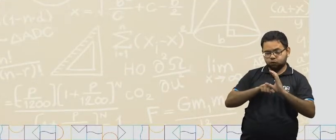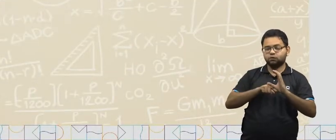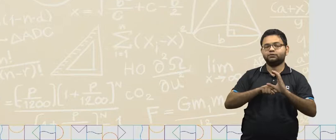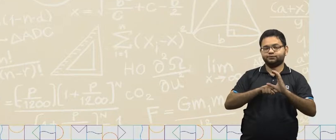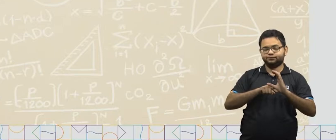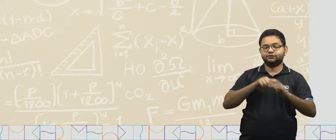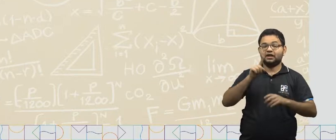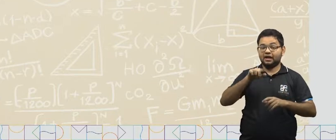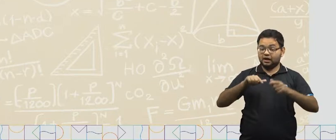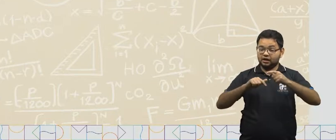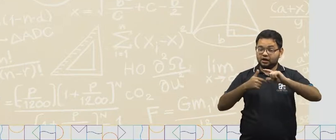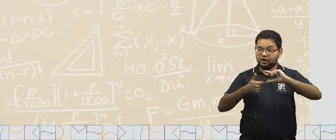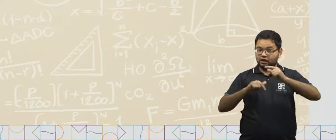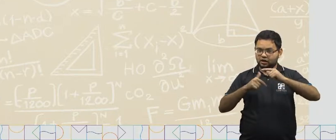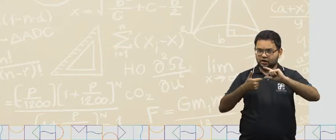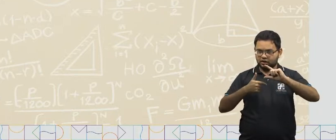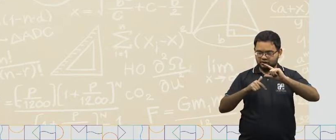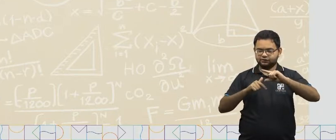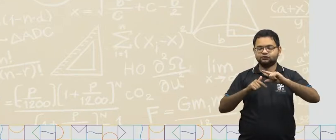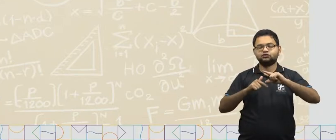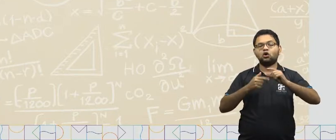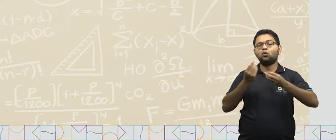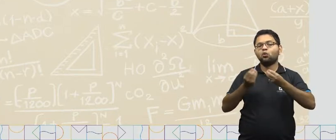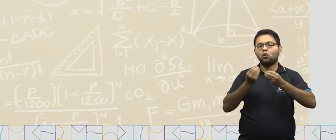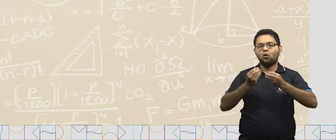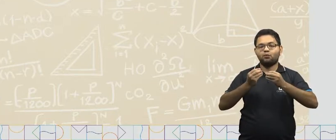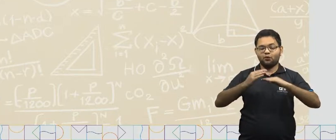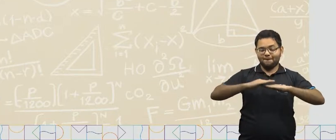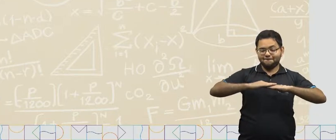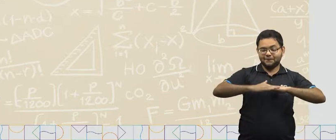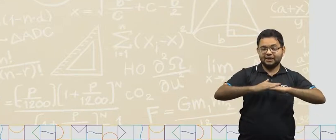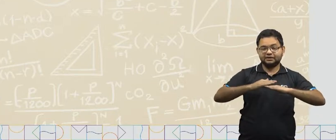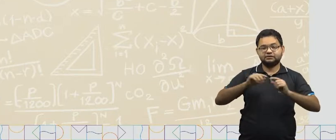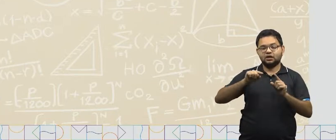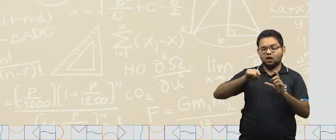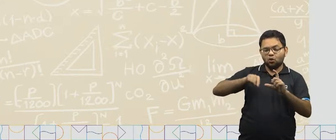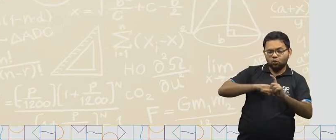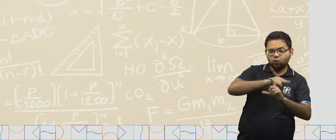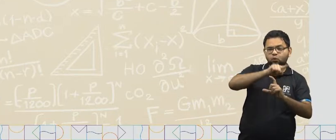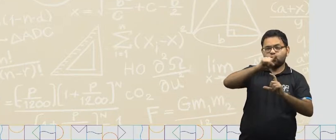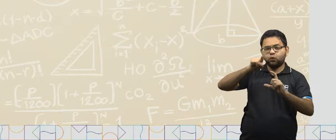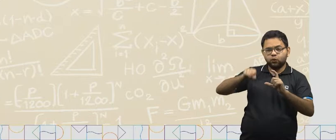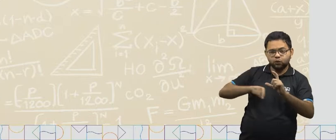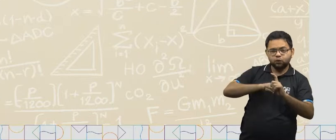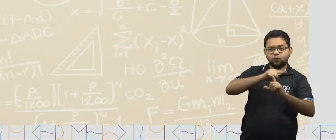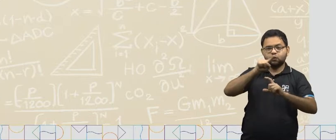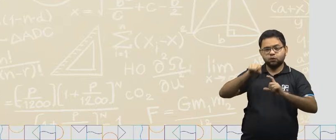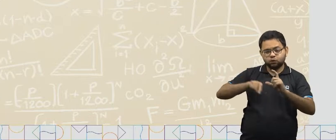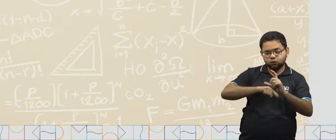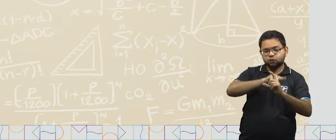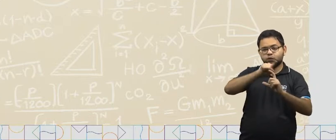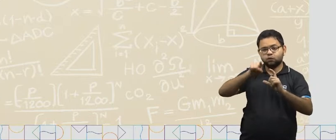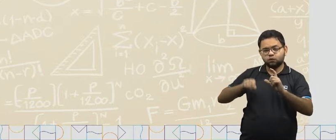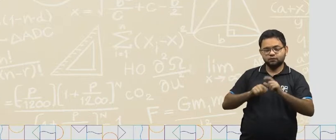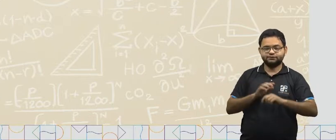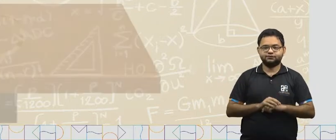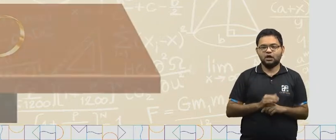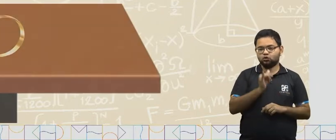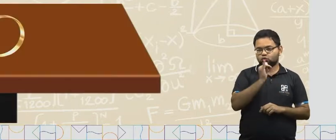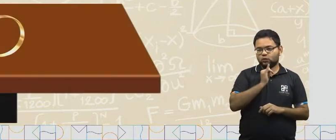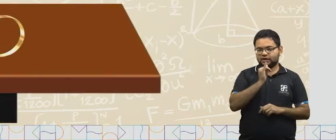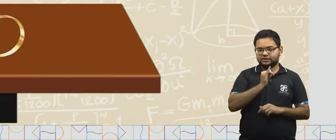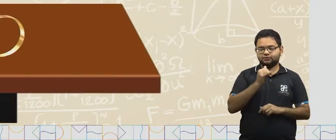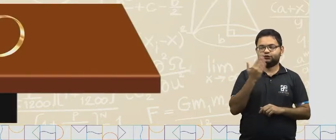figuras geométricas planas em movimento circular constante. No exemplo a